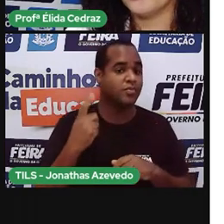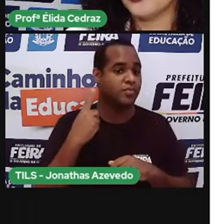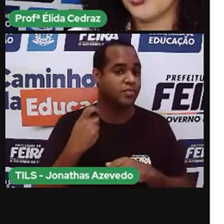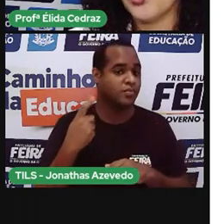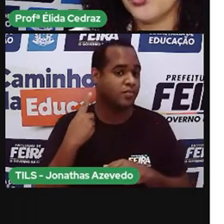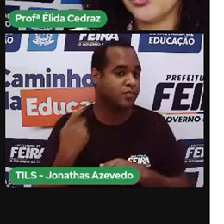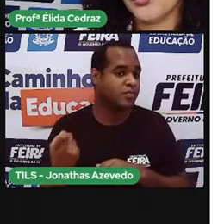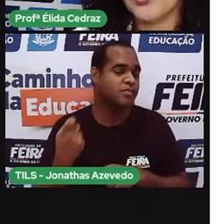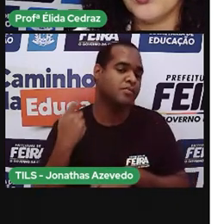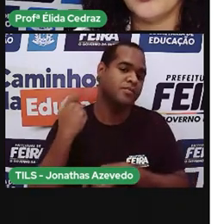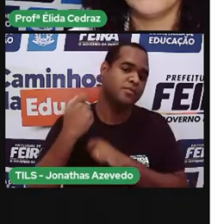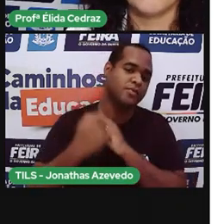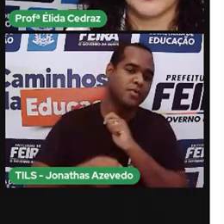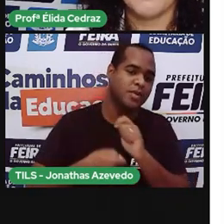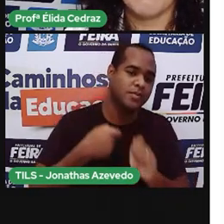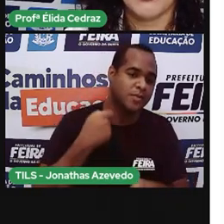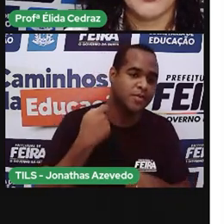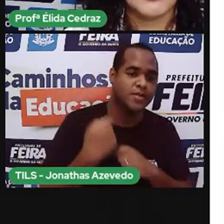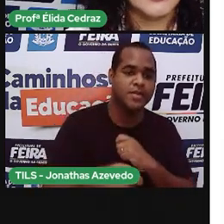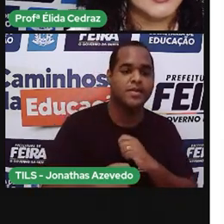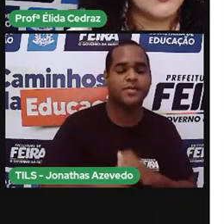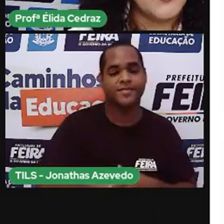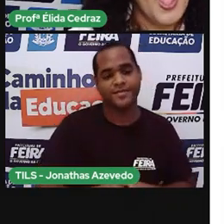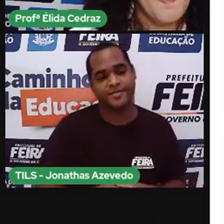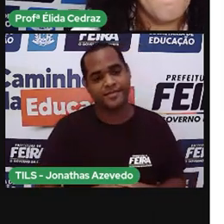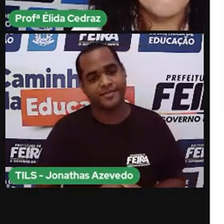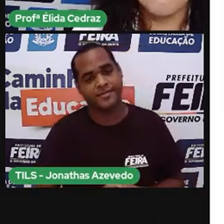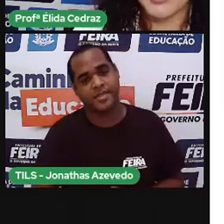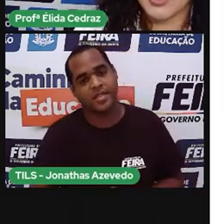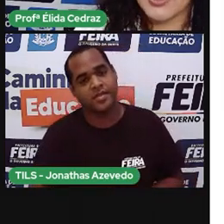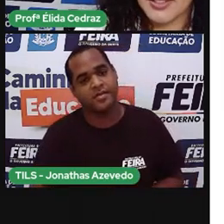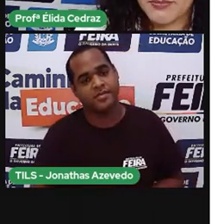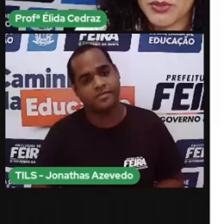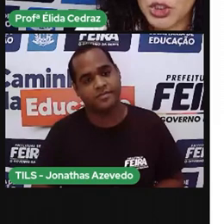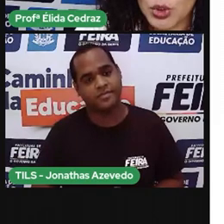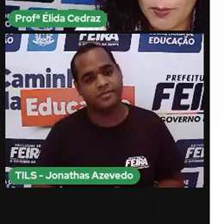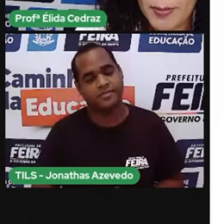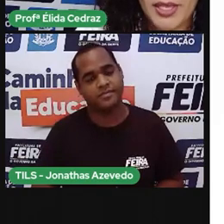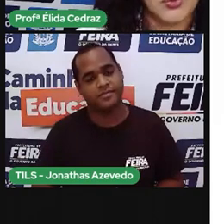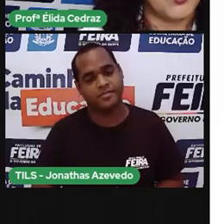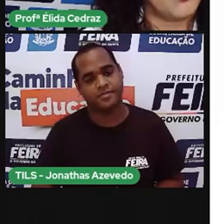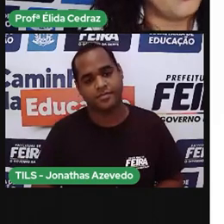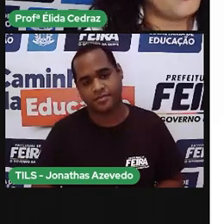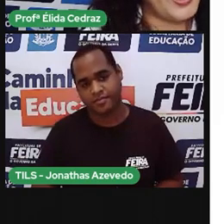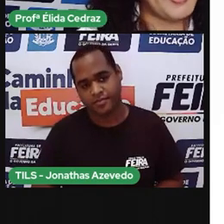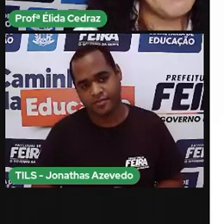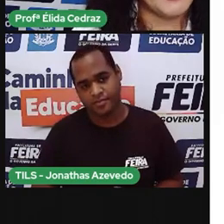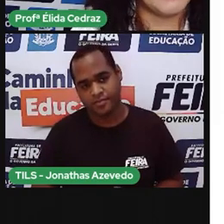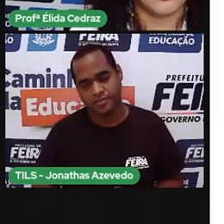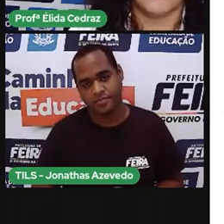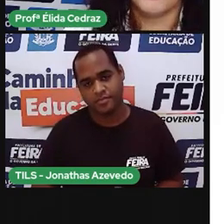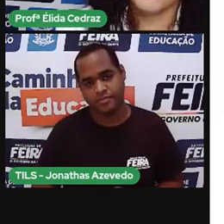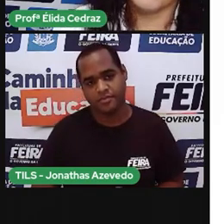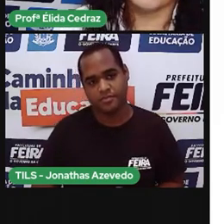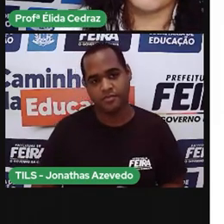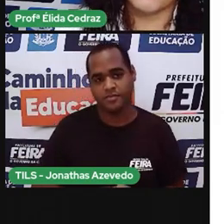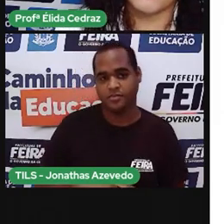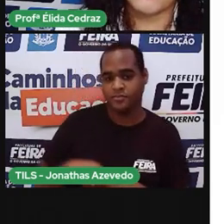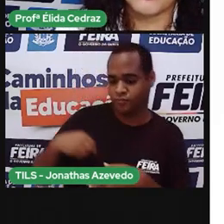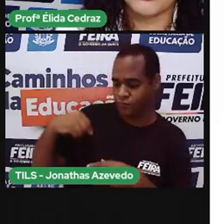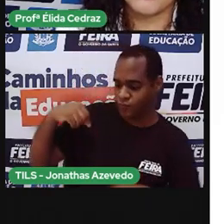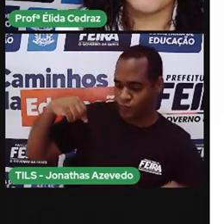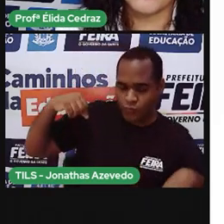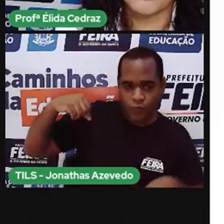tum tum um tamborzinho próximo instrumento o rabecão